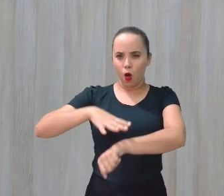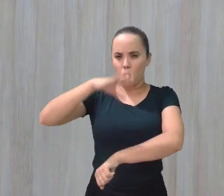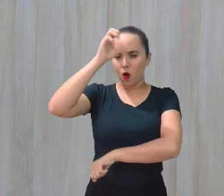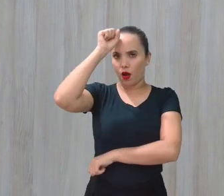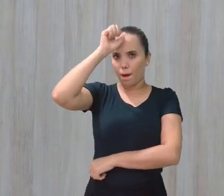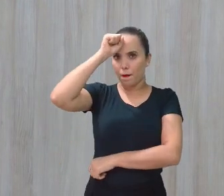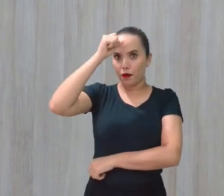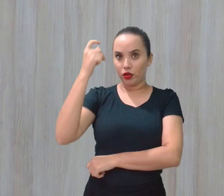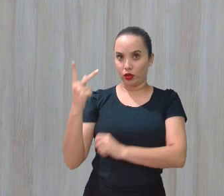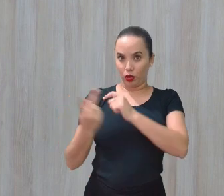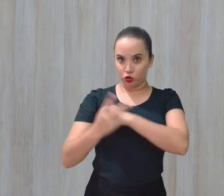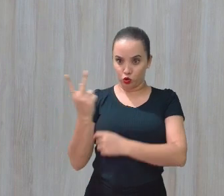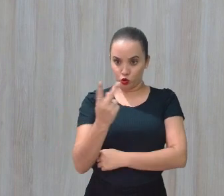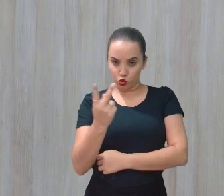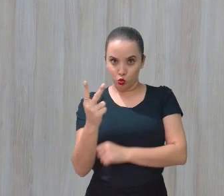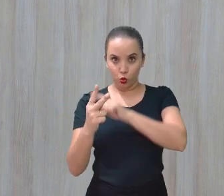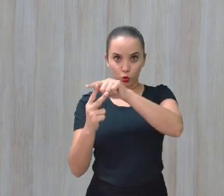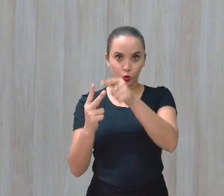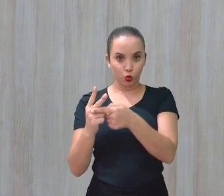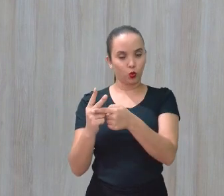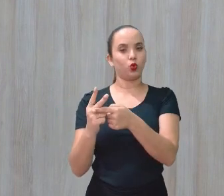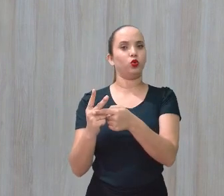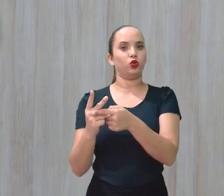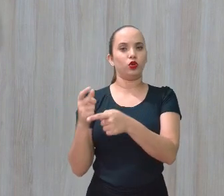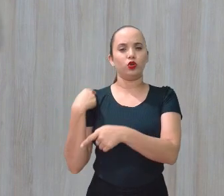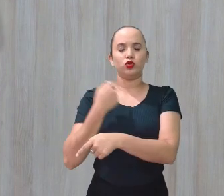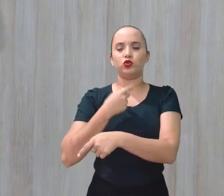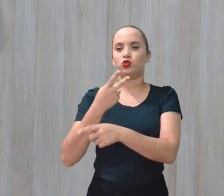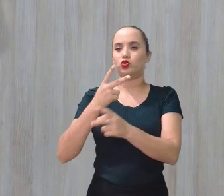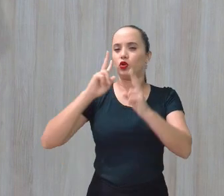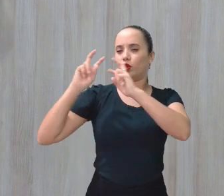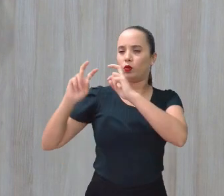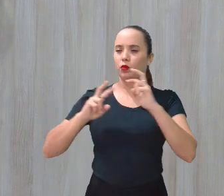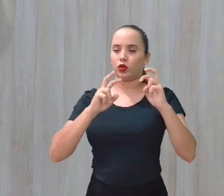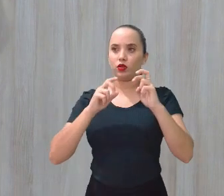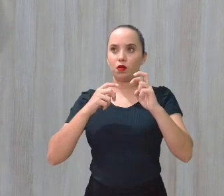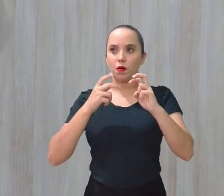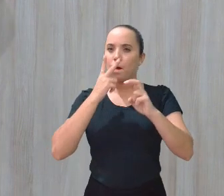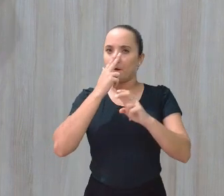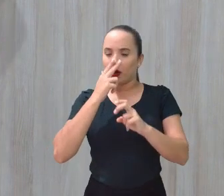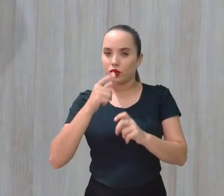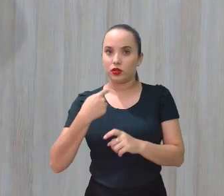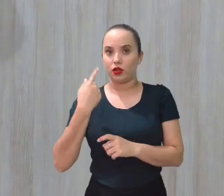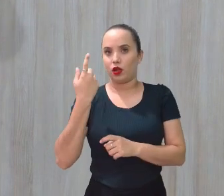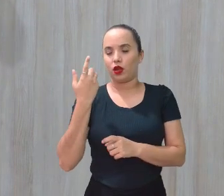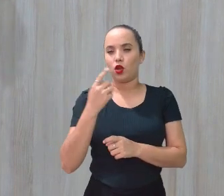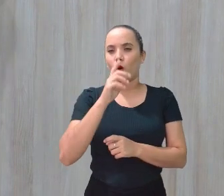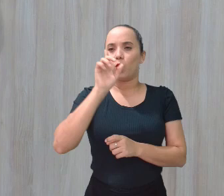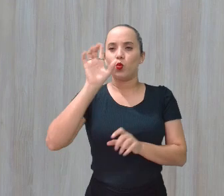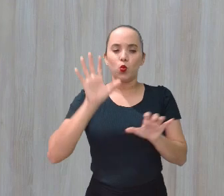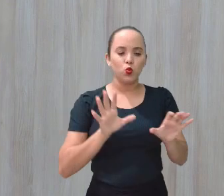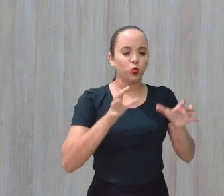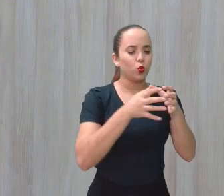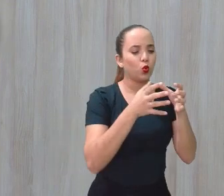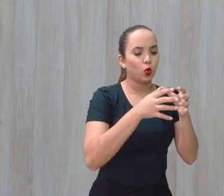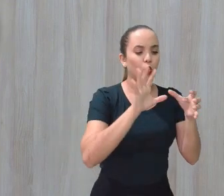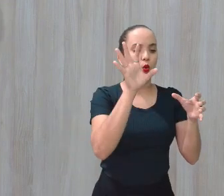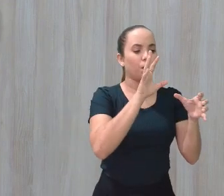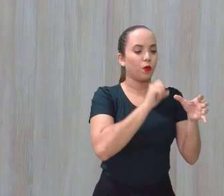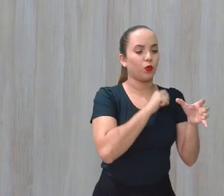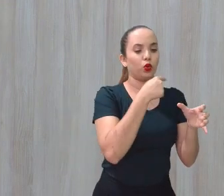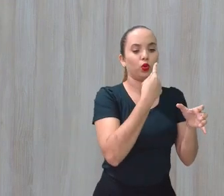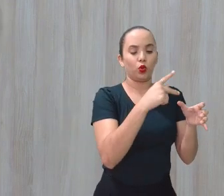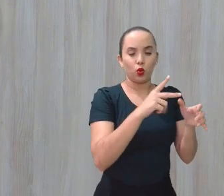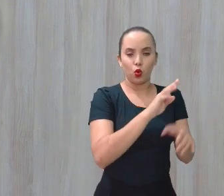gente costuma perceber assim, a gente costuma dizer, parece que é time de futebol, um adora uma técnica, o outro adora a outra. Não tem isso. Use